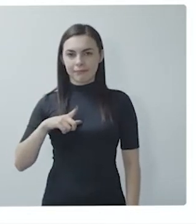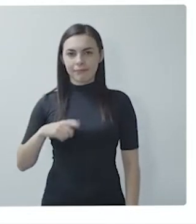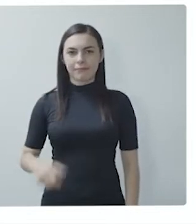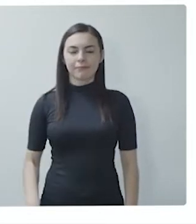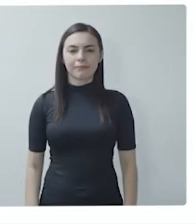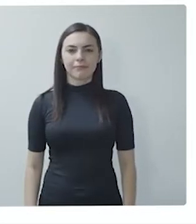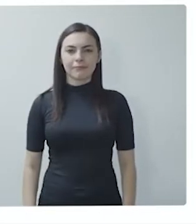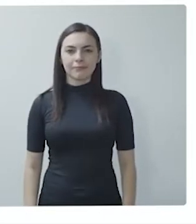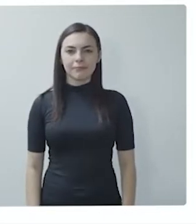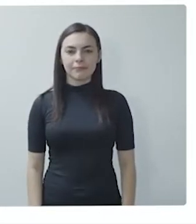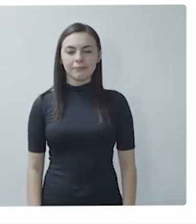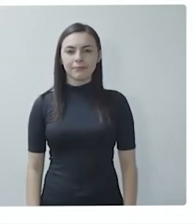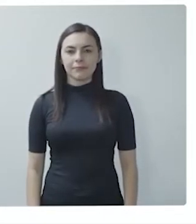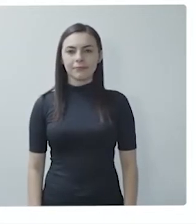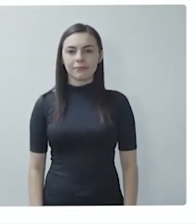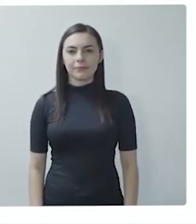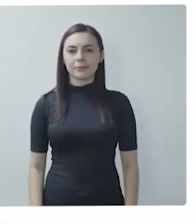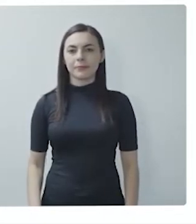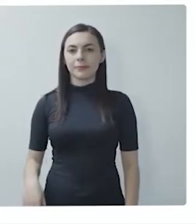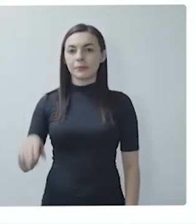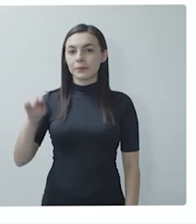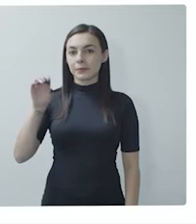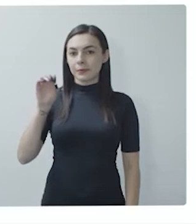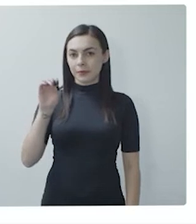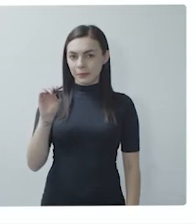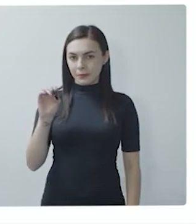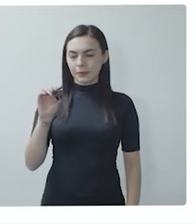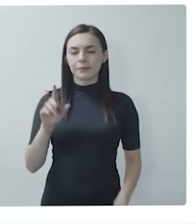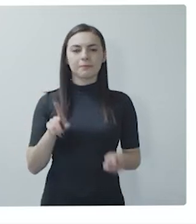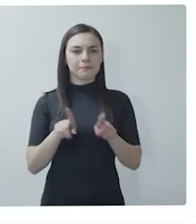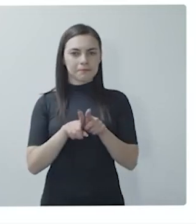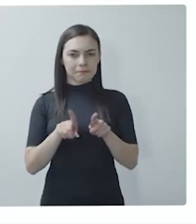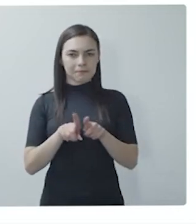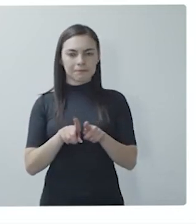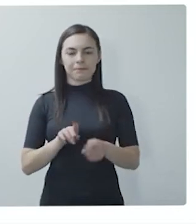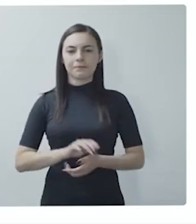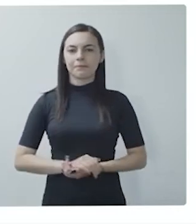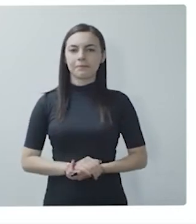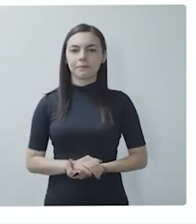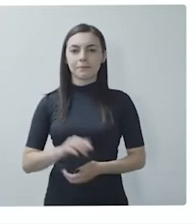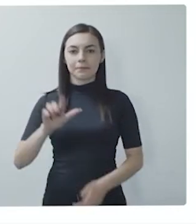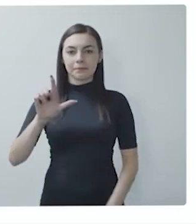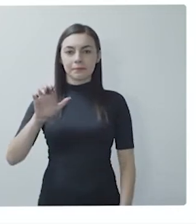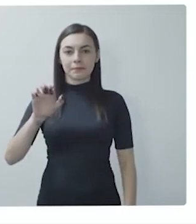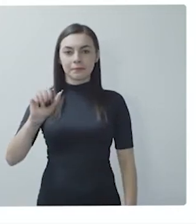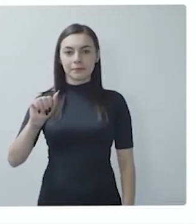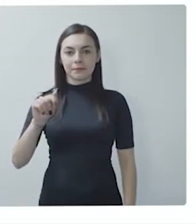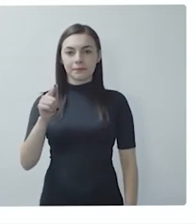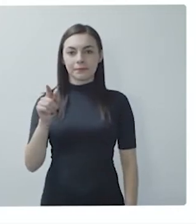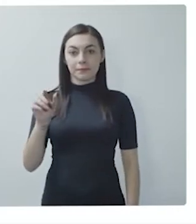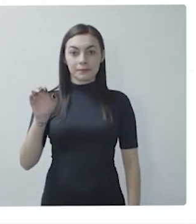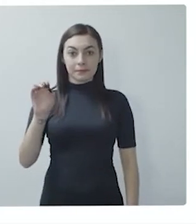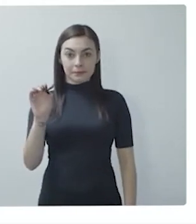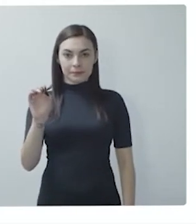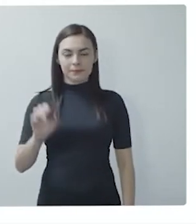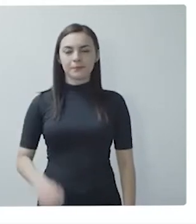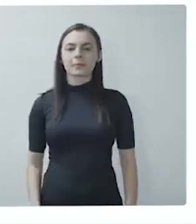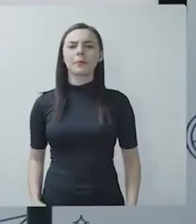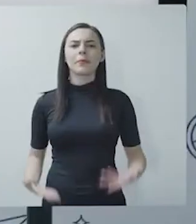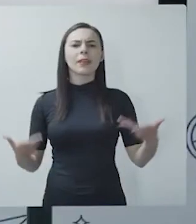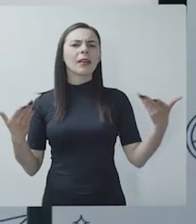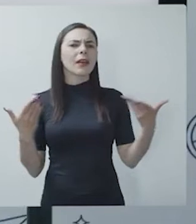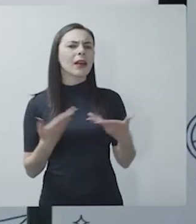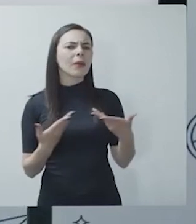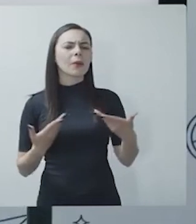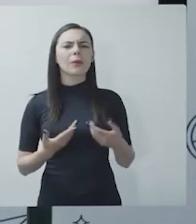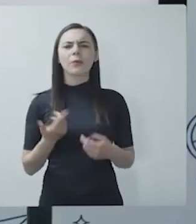o sinal do tio. E a letra O, leão. Agora quero que